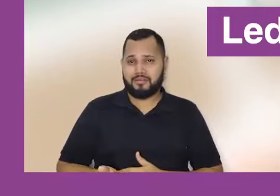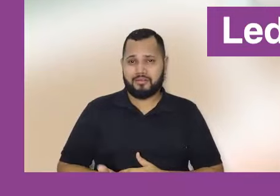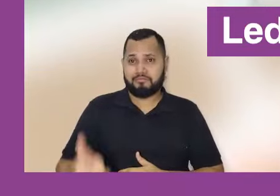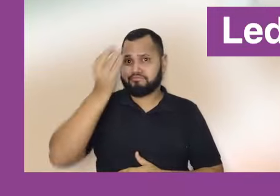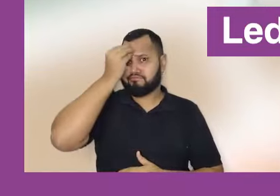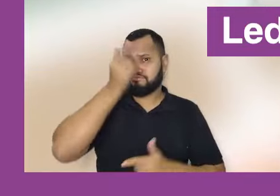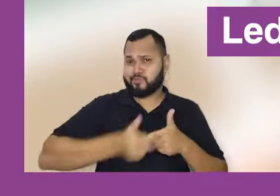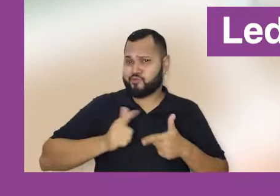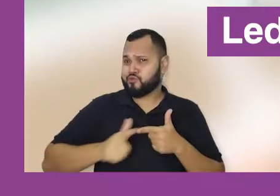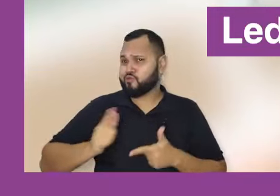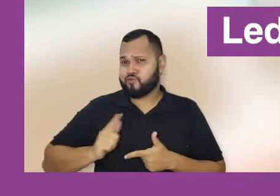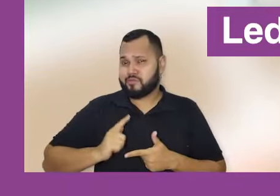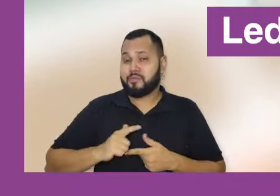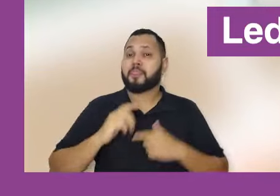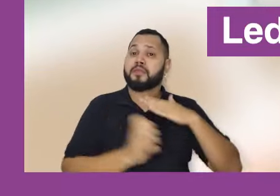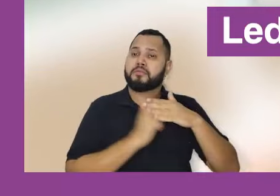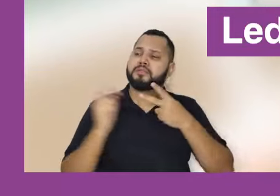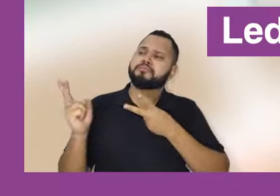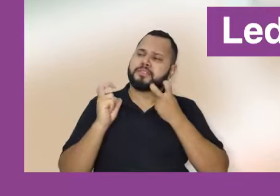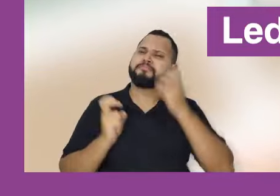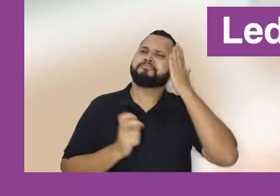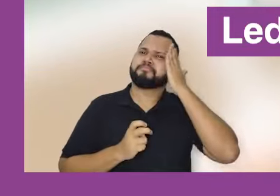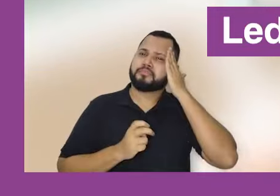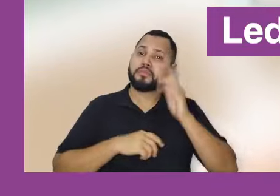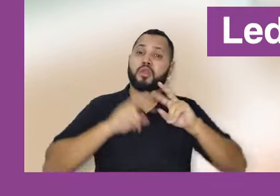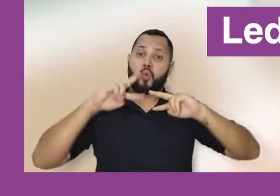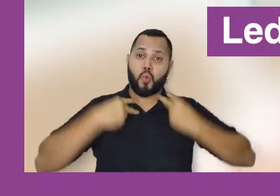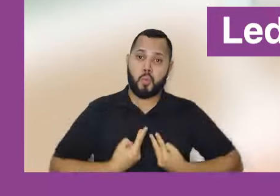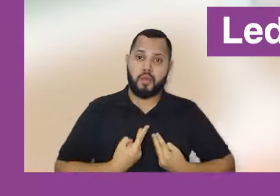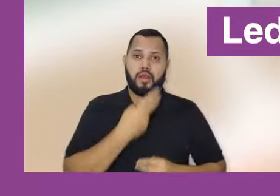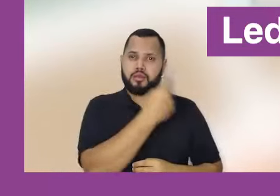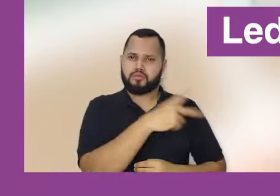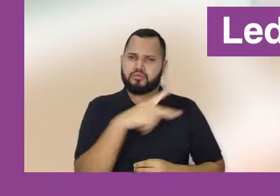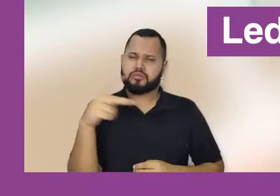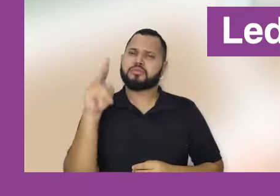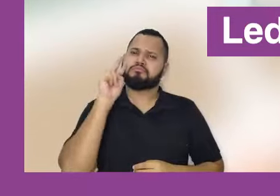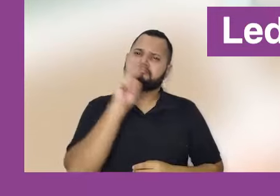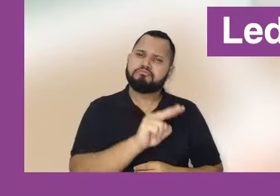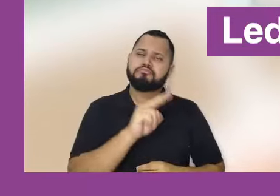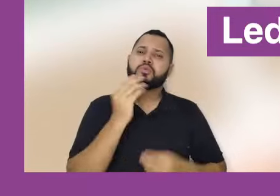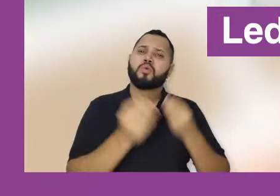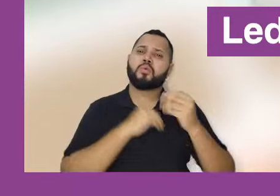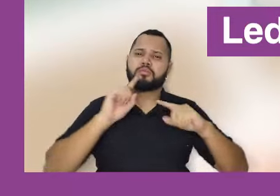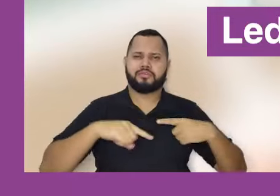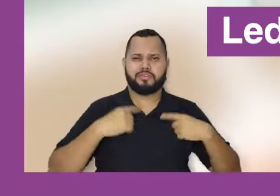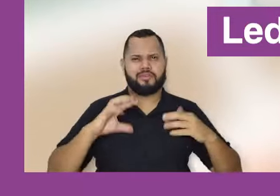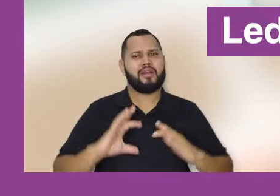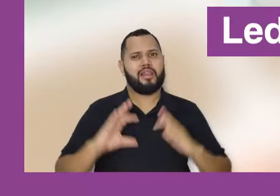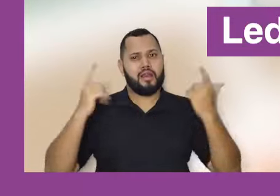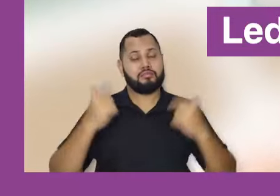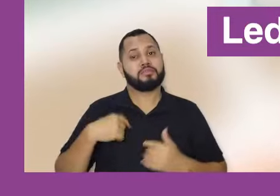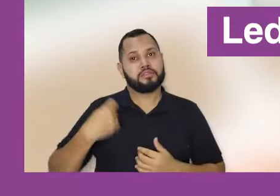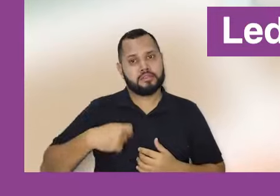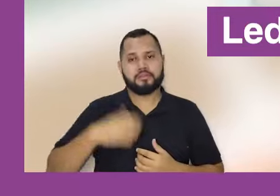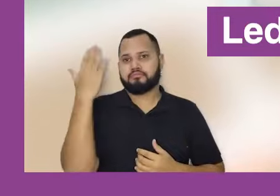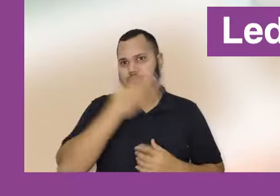então acompanha consegue olhar para isso cada ser humano na sua individualidade nos seus desafios é óbvio que a gente